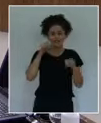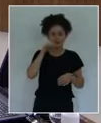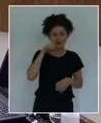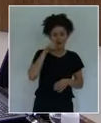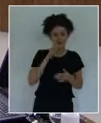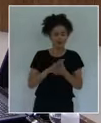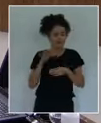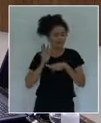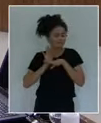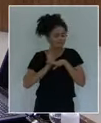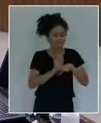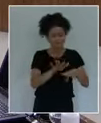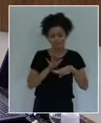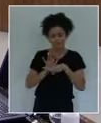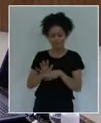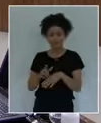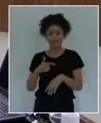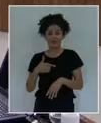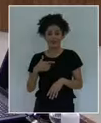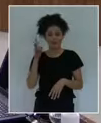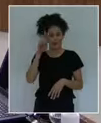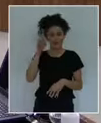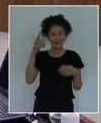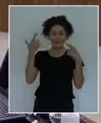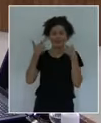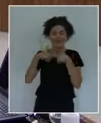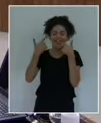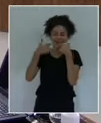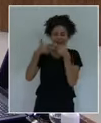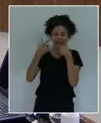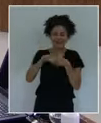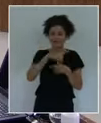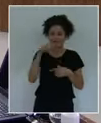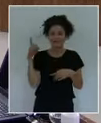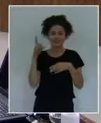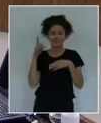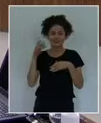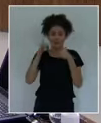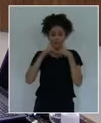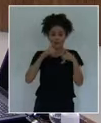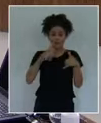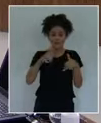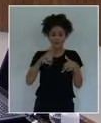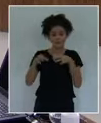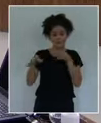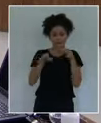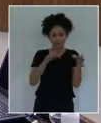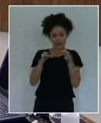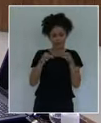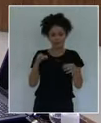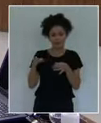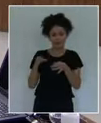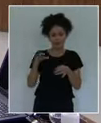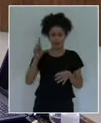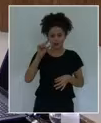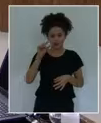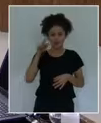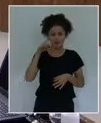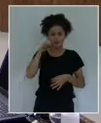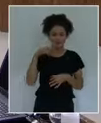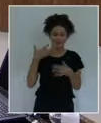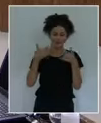Eu ri muito no dia que falou plano de redução de risco. Eu falei assim, gente, o rio está seco. Mas quando veio a enchente, que foi monitorado os locais certos,